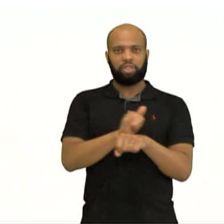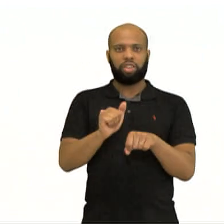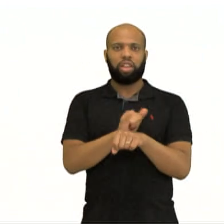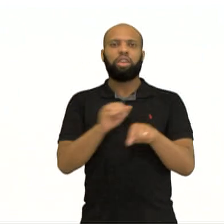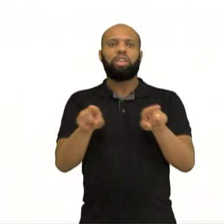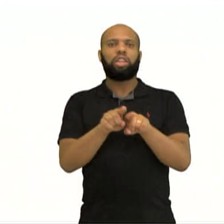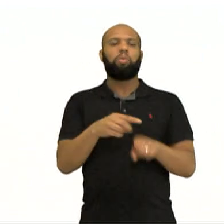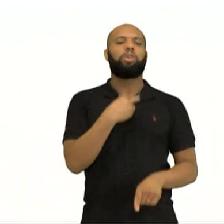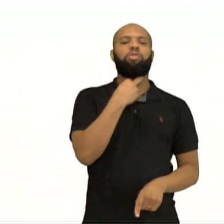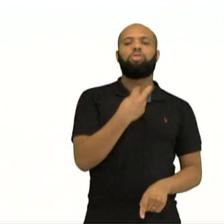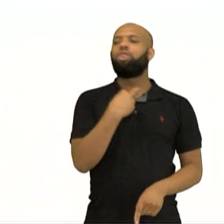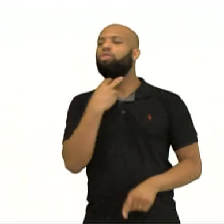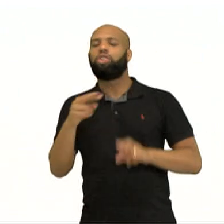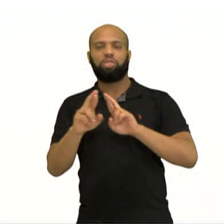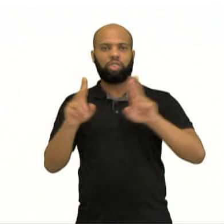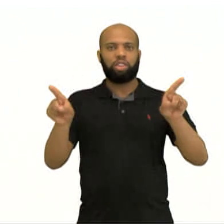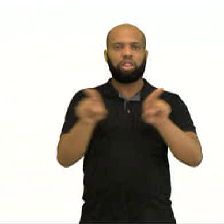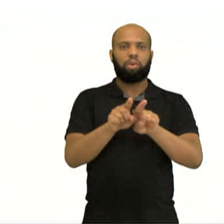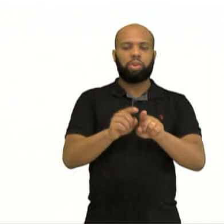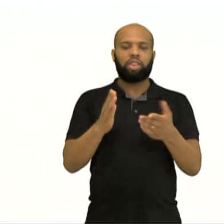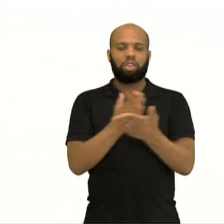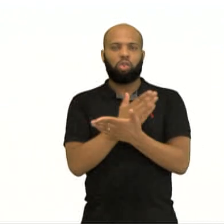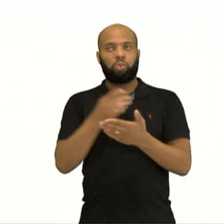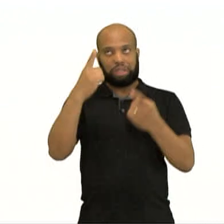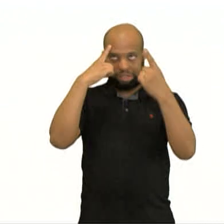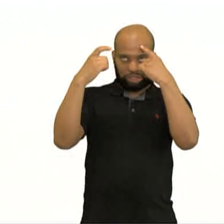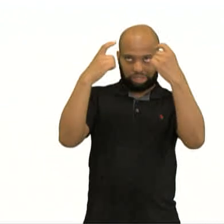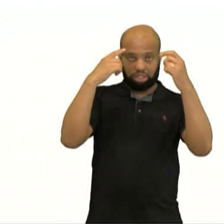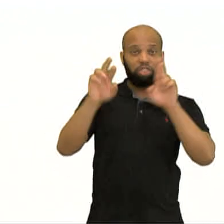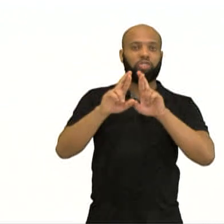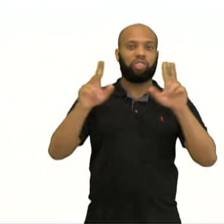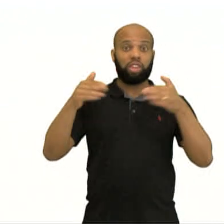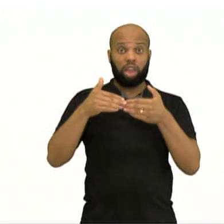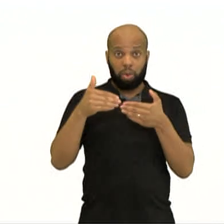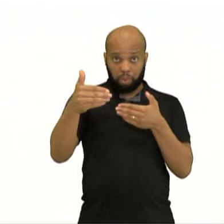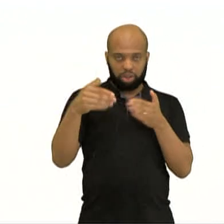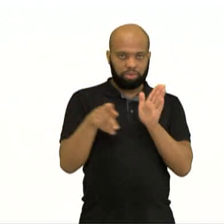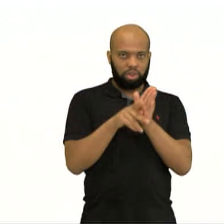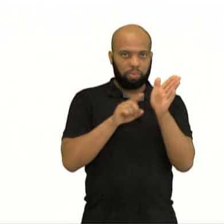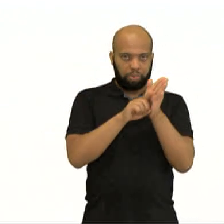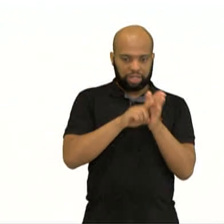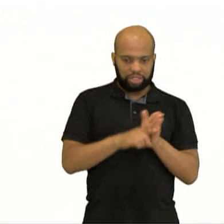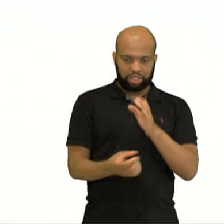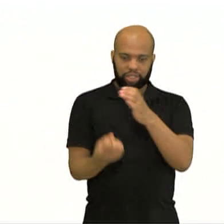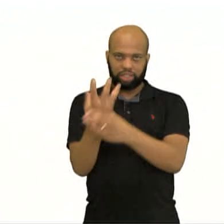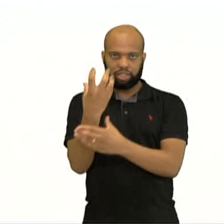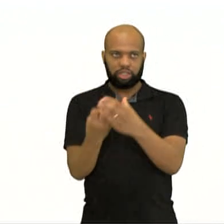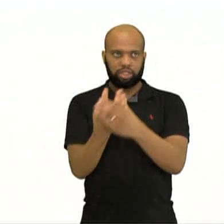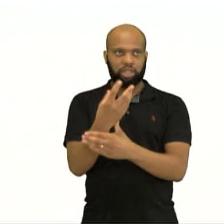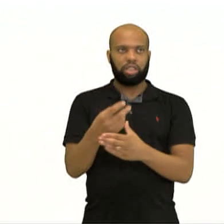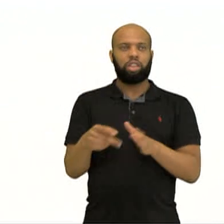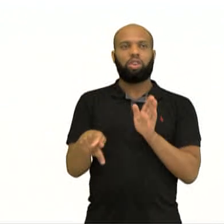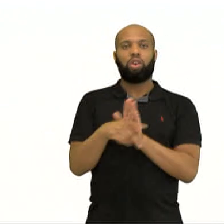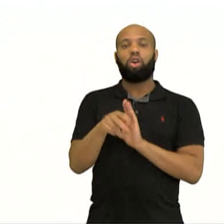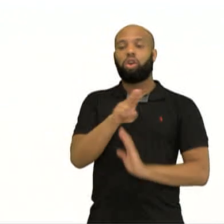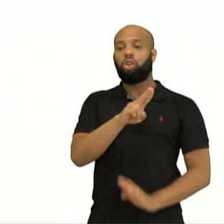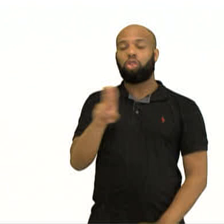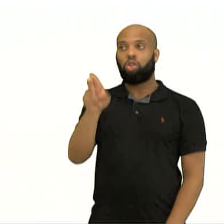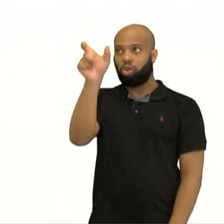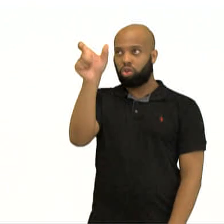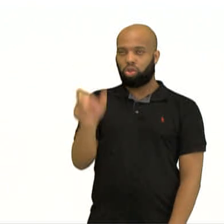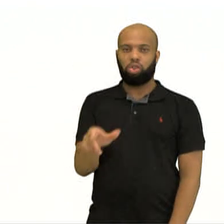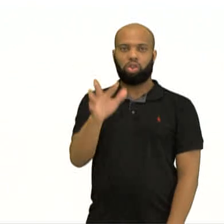timbres e procedimentos criativos. A partir de pesquisas e criações de Fernando Barba,